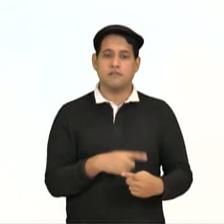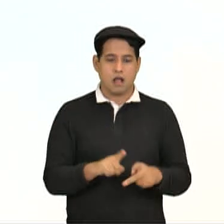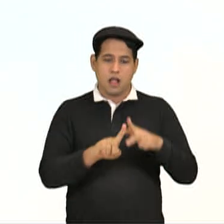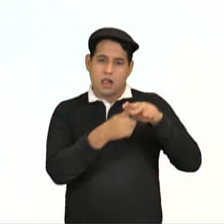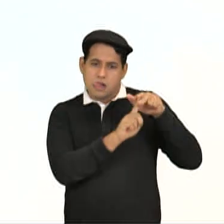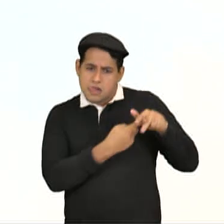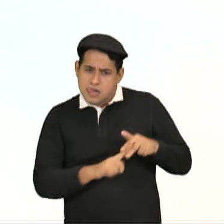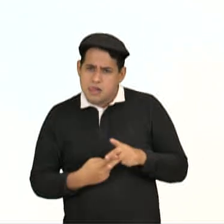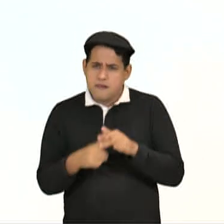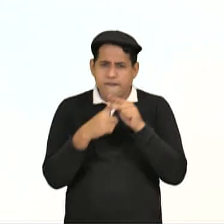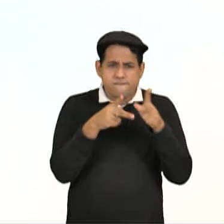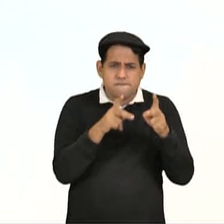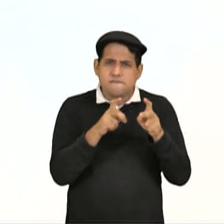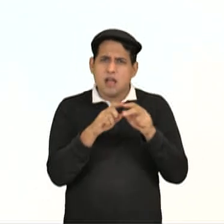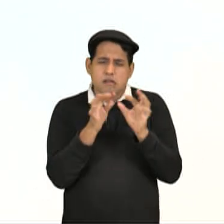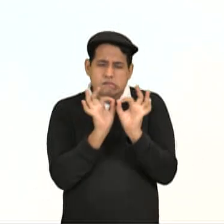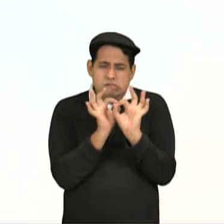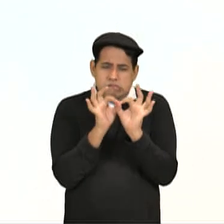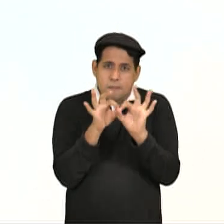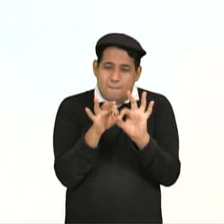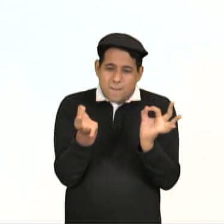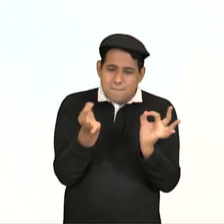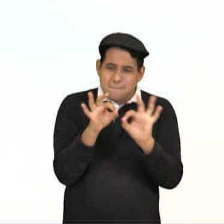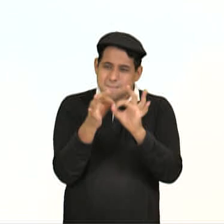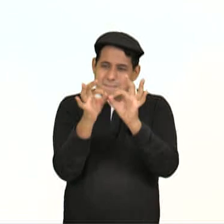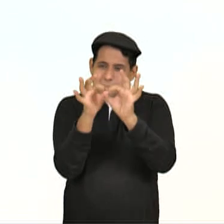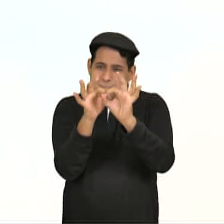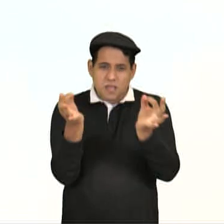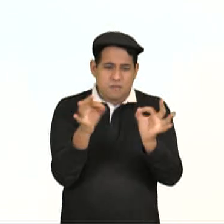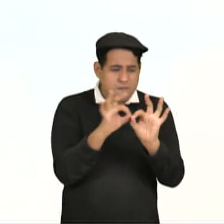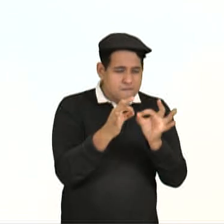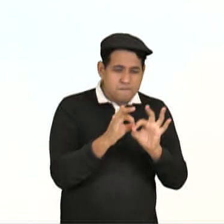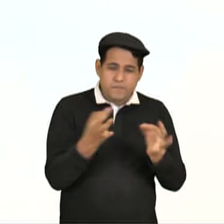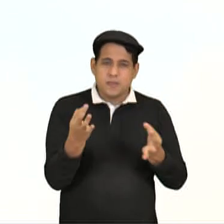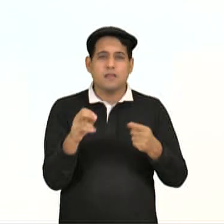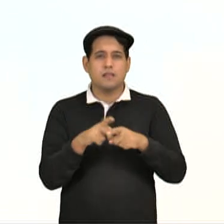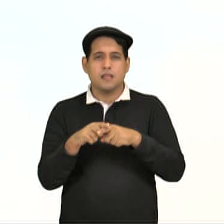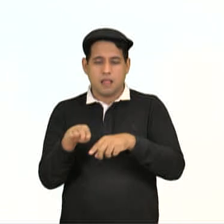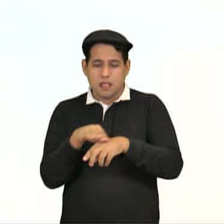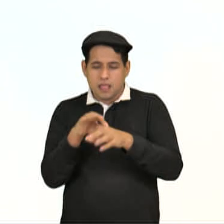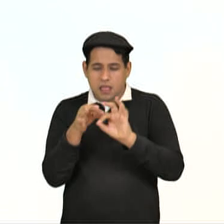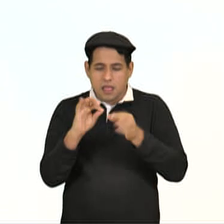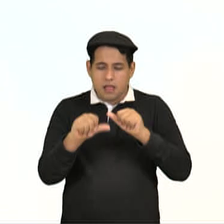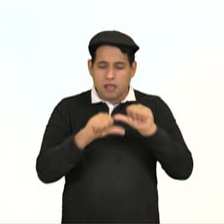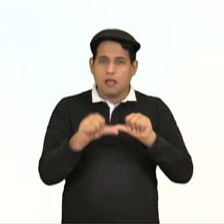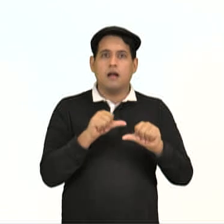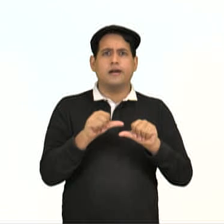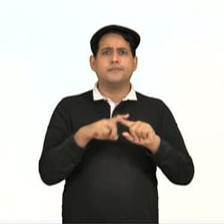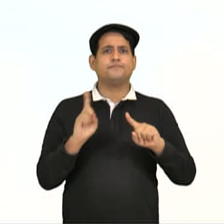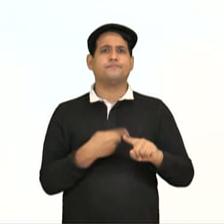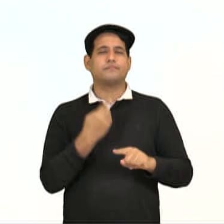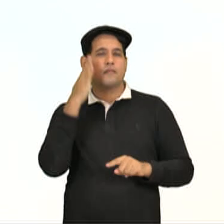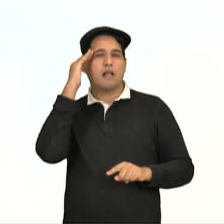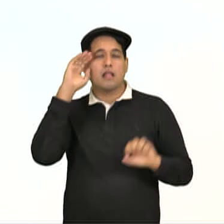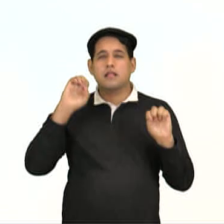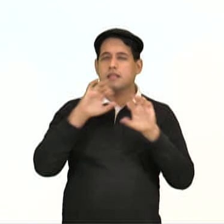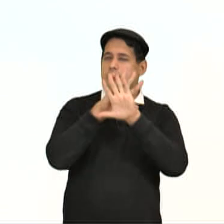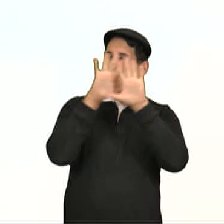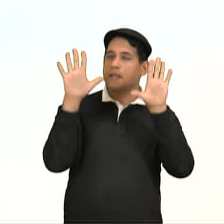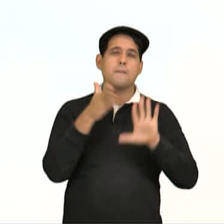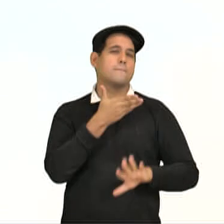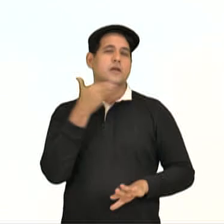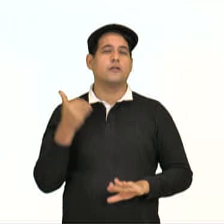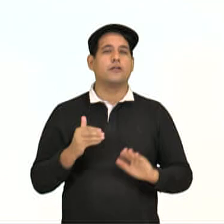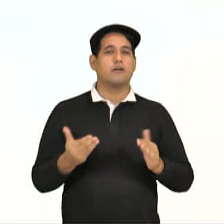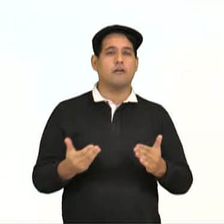manipulação intencional de genes, de células e tecidos. Então, para a gente entender um pouquinho melhor dessa